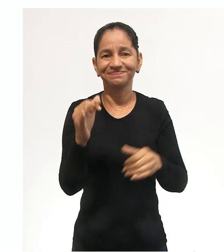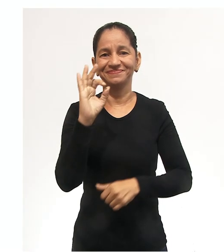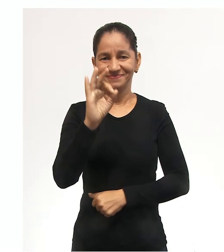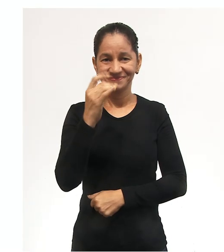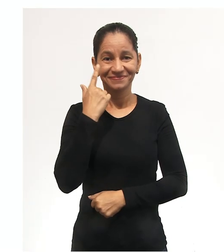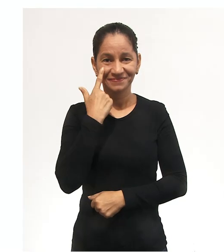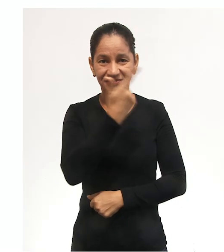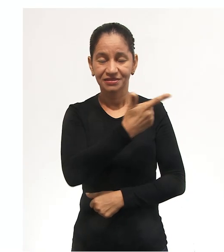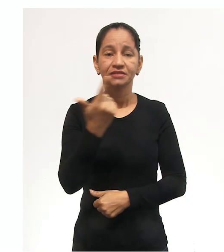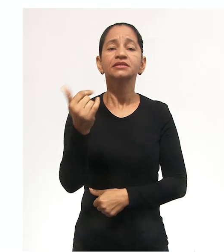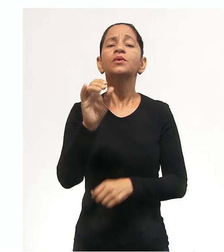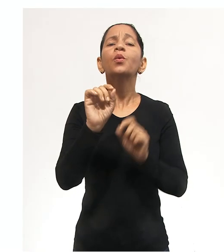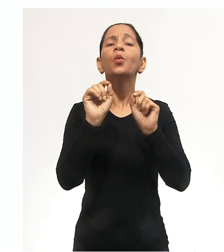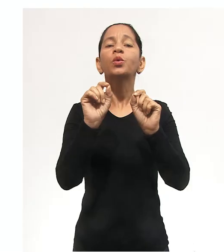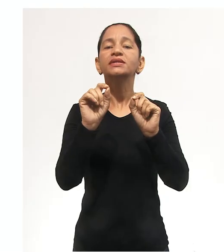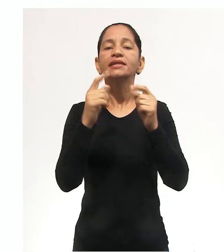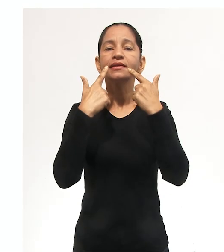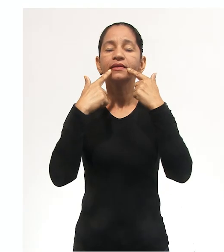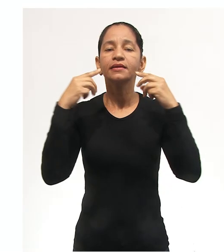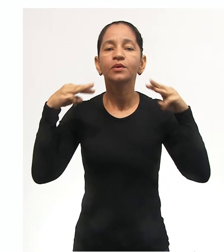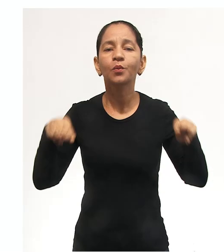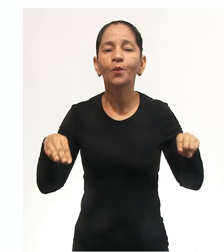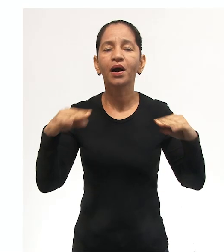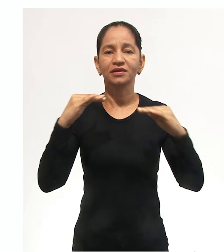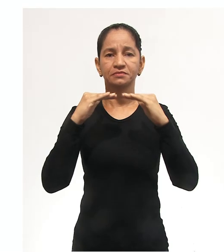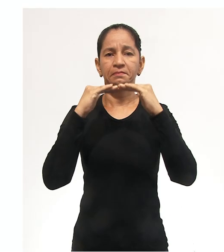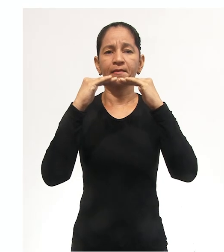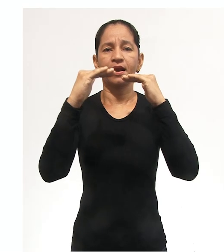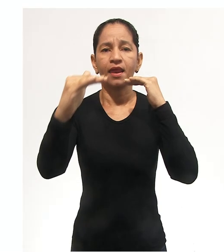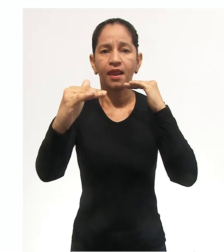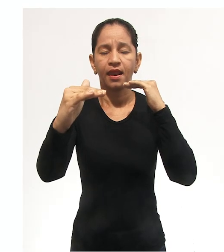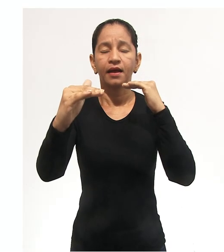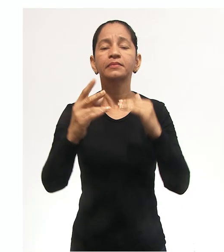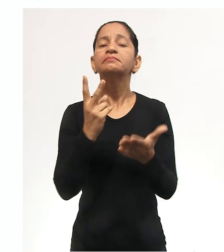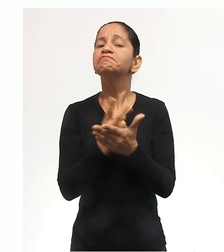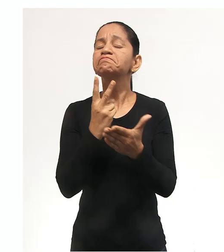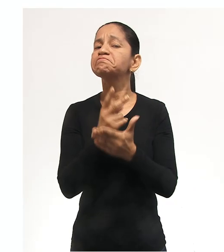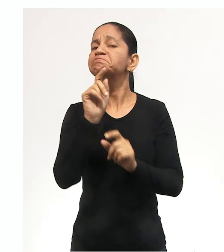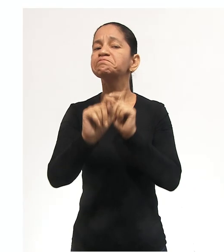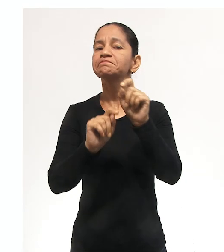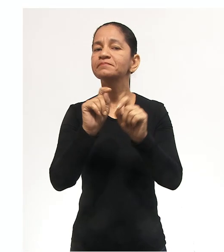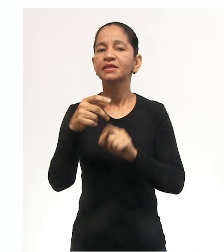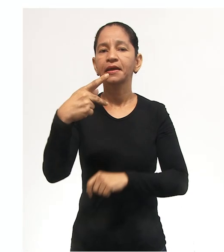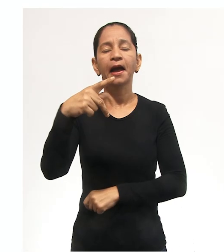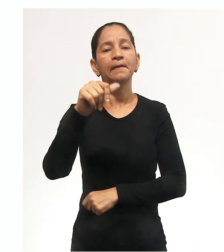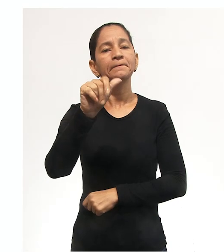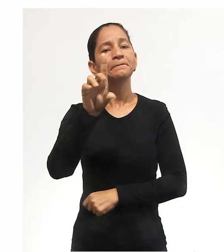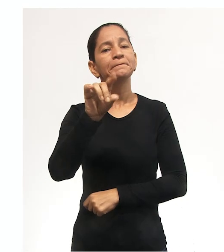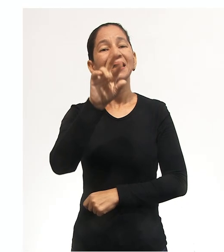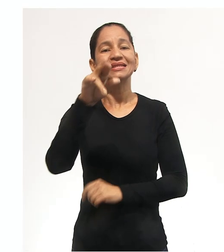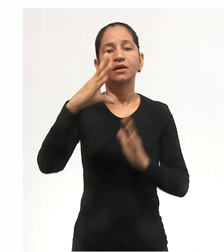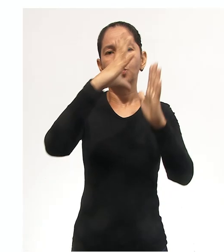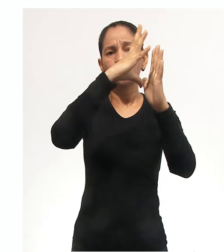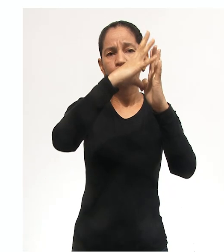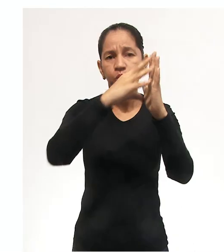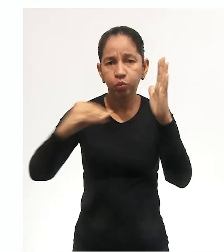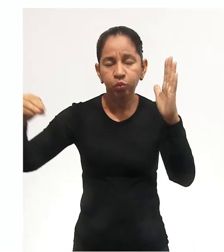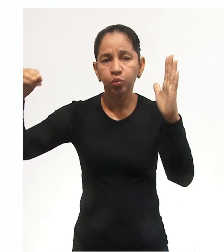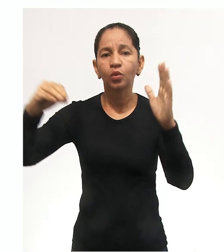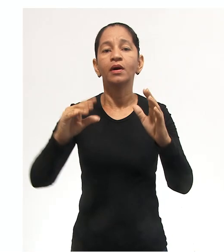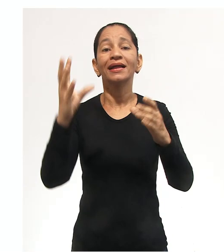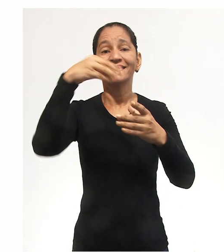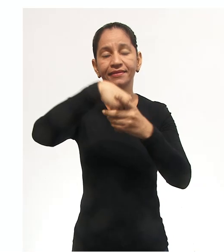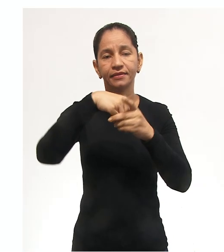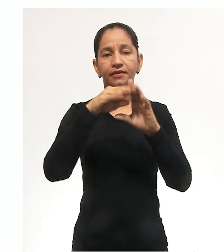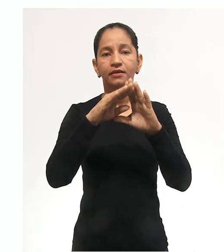Então, a linguagem padrão e eu falei das modalidades, né, dos níveis de linguagem. Então, a gente tem a linguagem padrão, que é